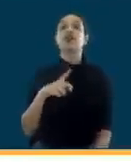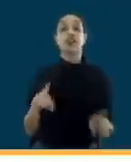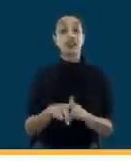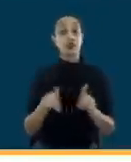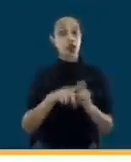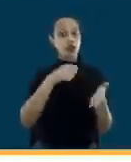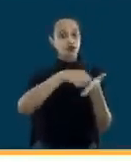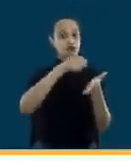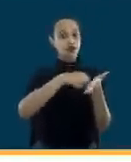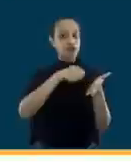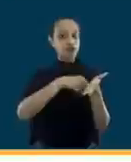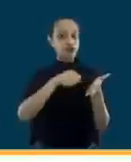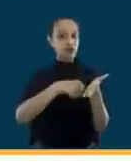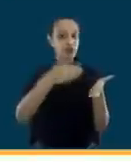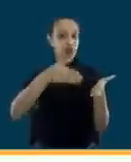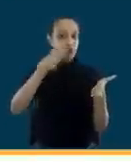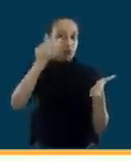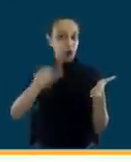Célio Turino,